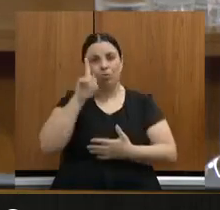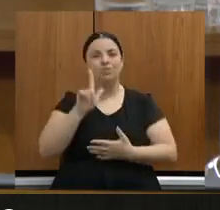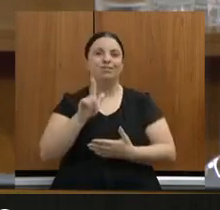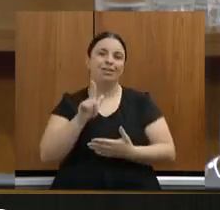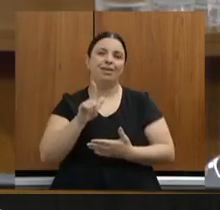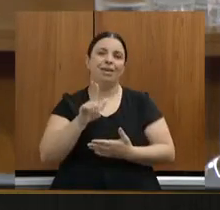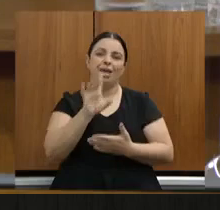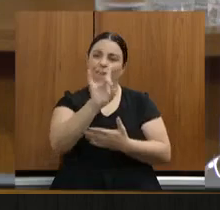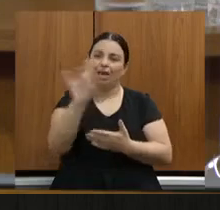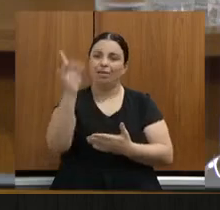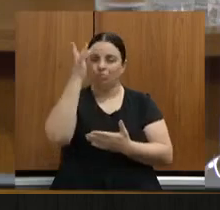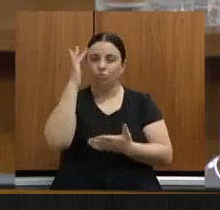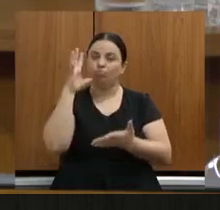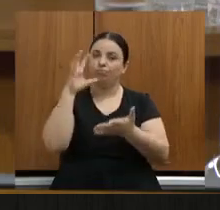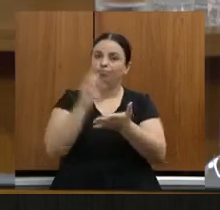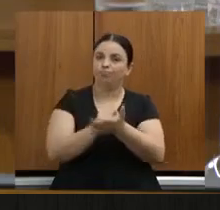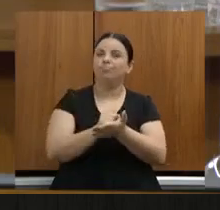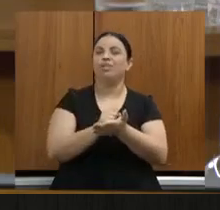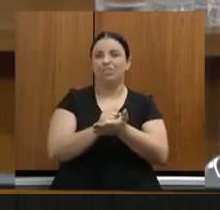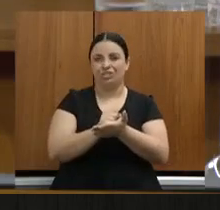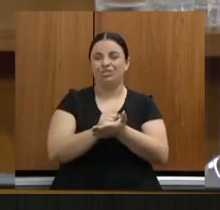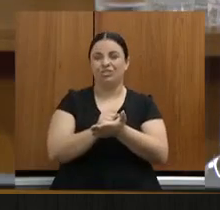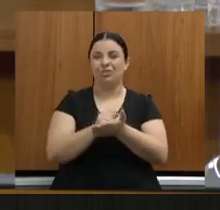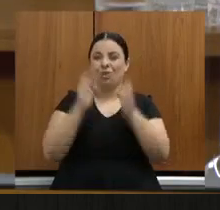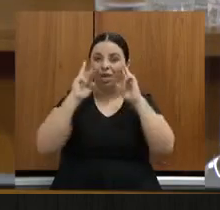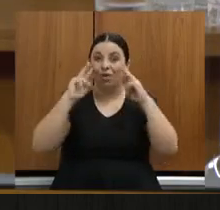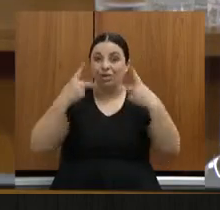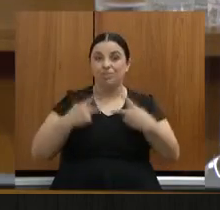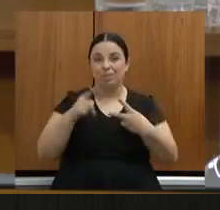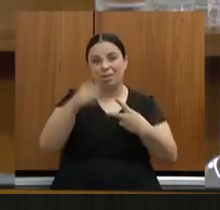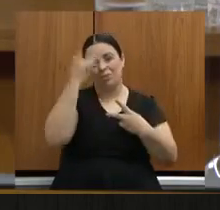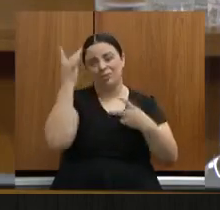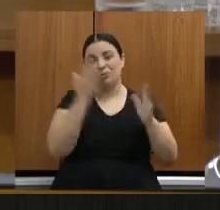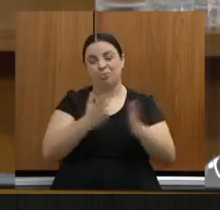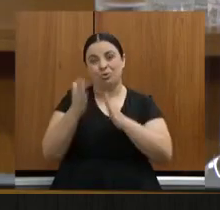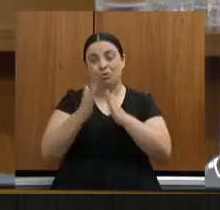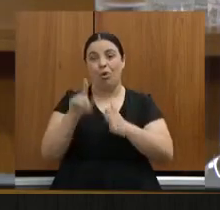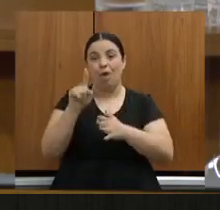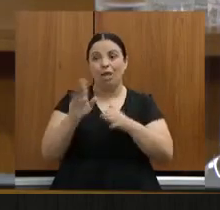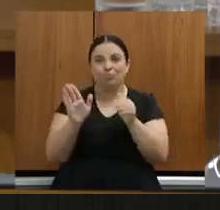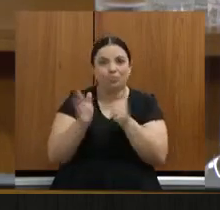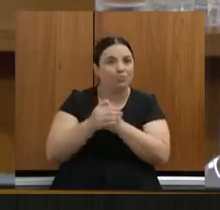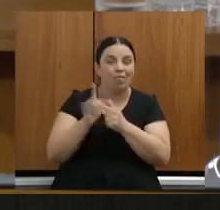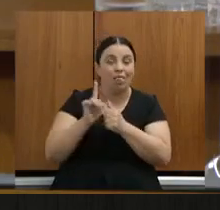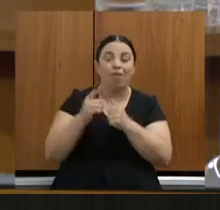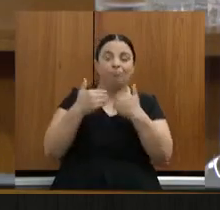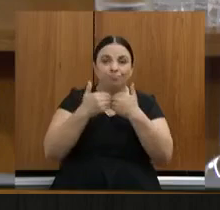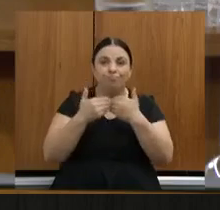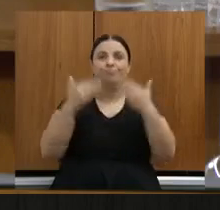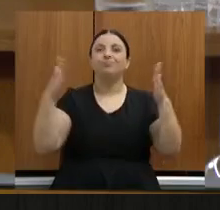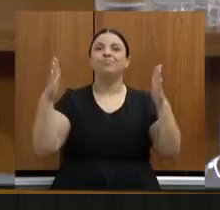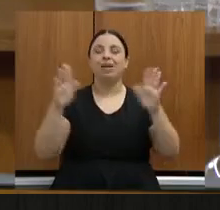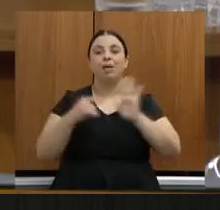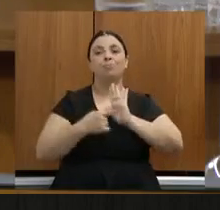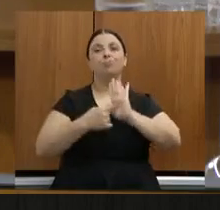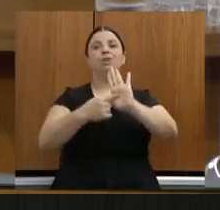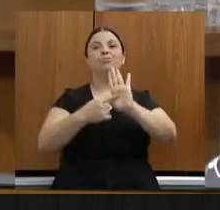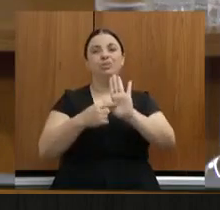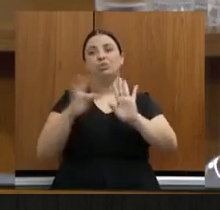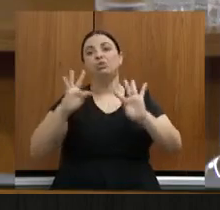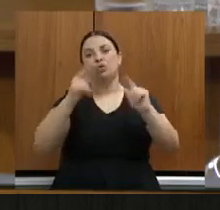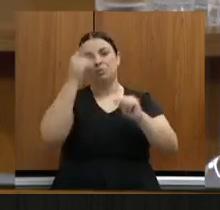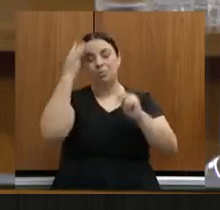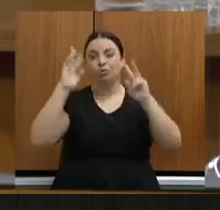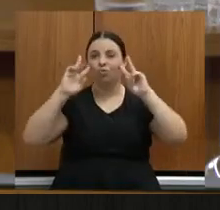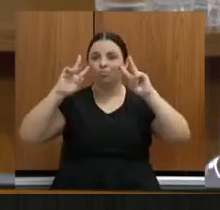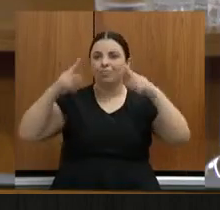registro reconhecimento ao produtor tirar da invisibilidade não é que é um dos temas aqui e nós estamos no país hoje